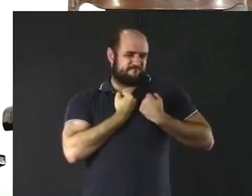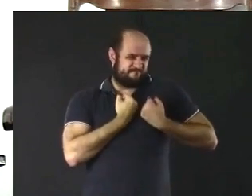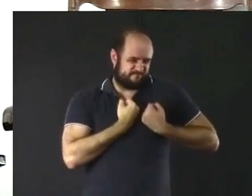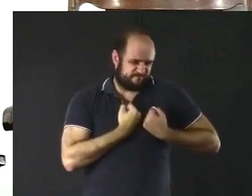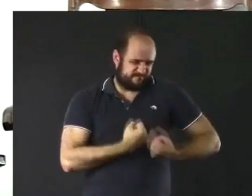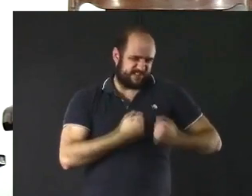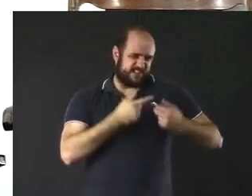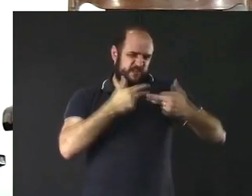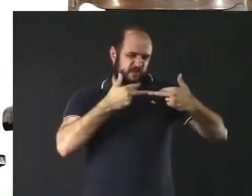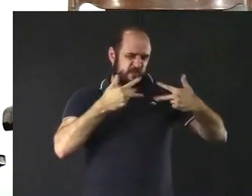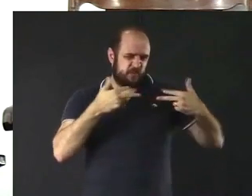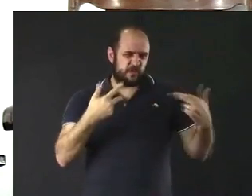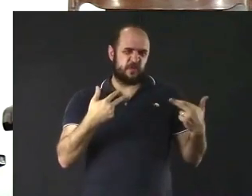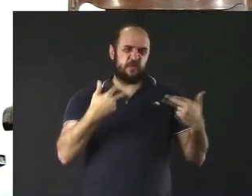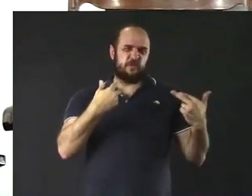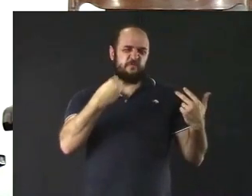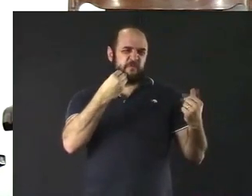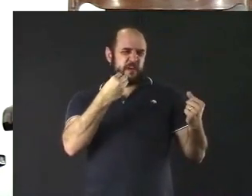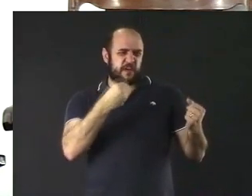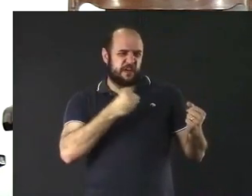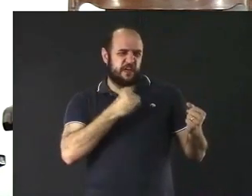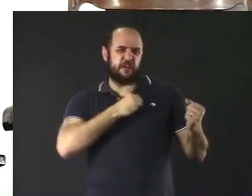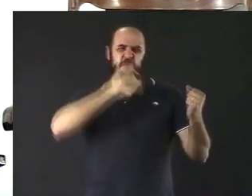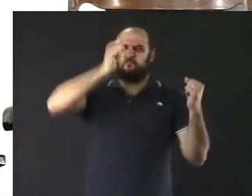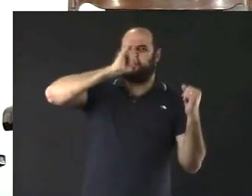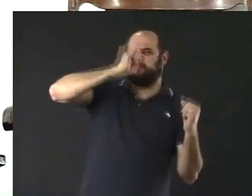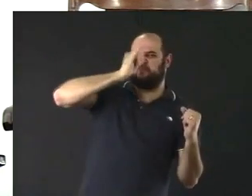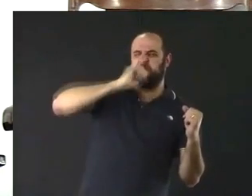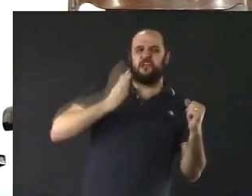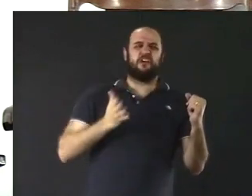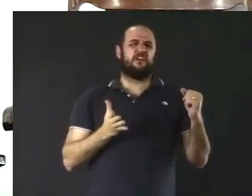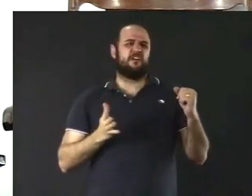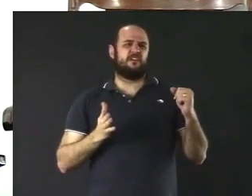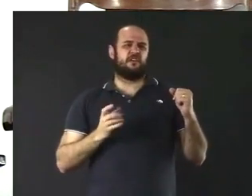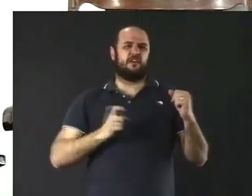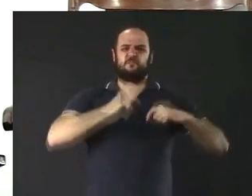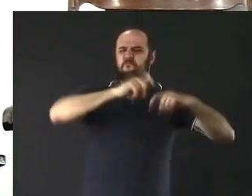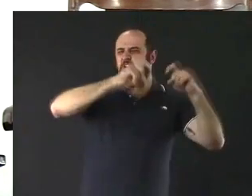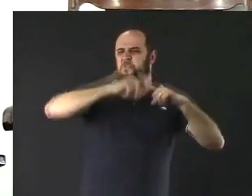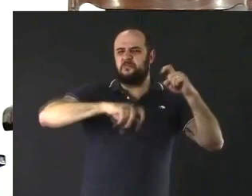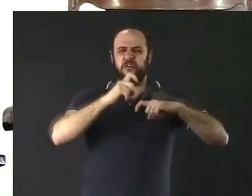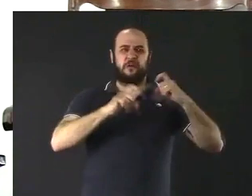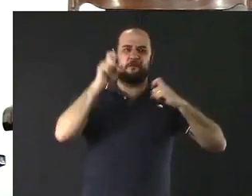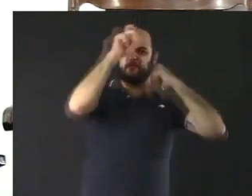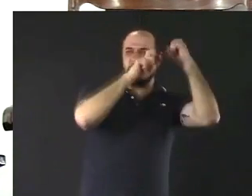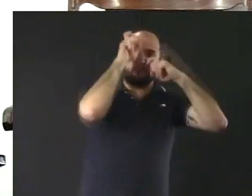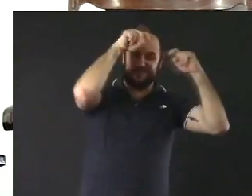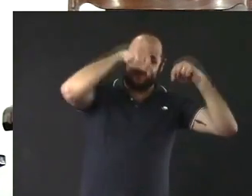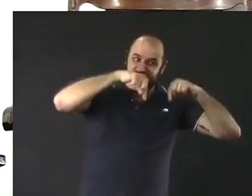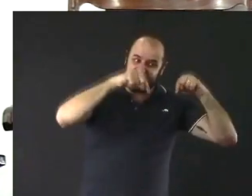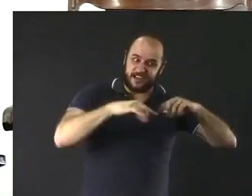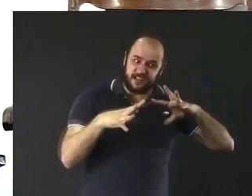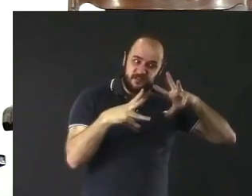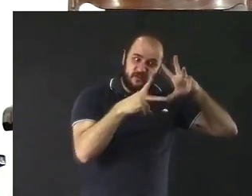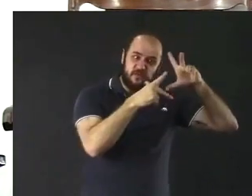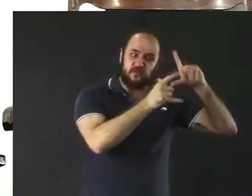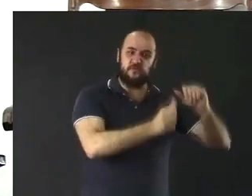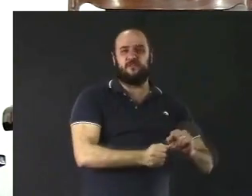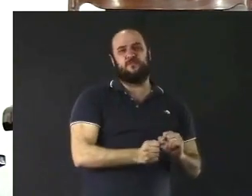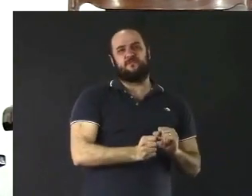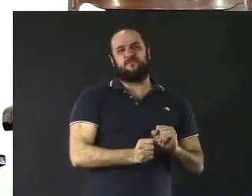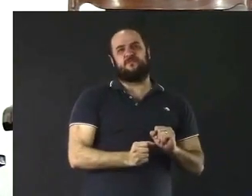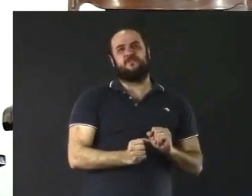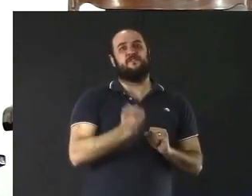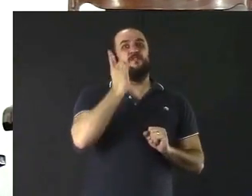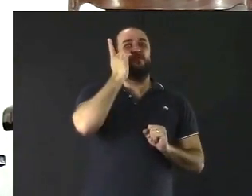sobrecarregado com as consequências da orgia, da embriaguez e das preocupações deste mundo, e para que